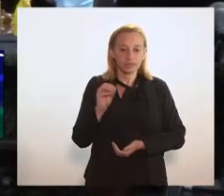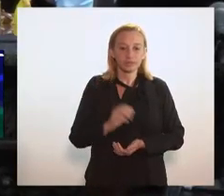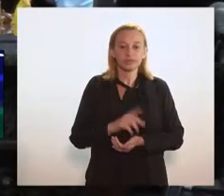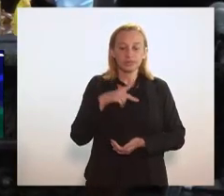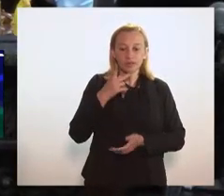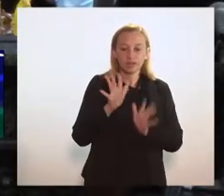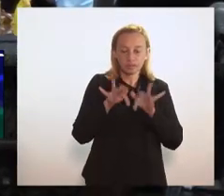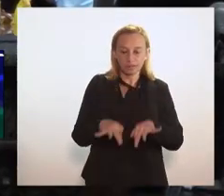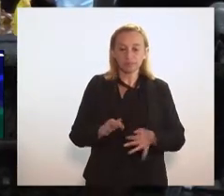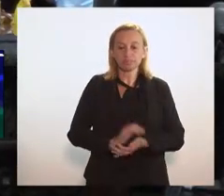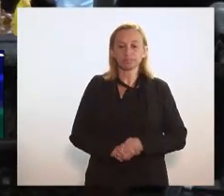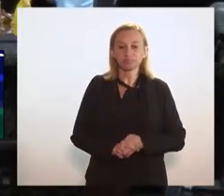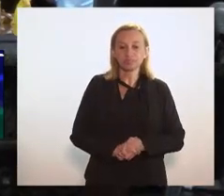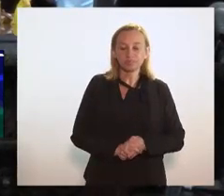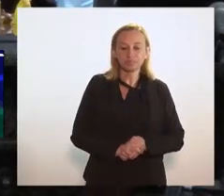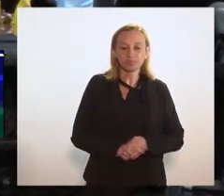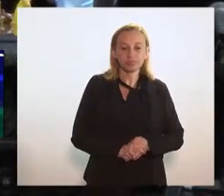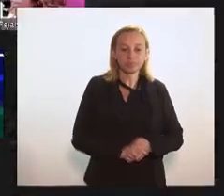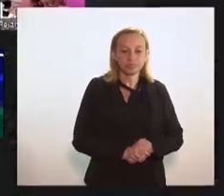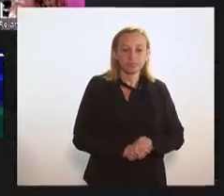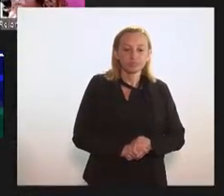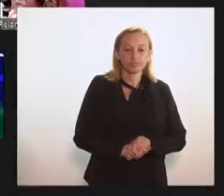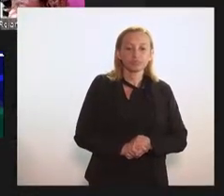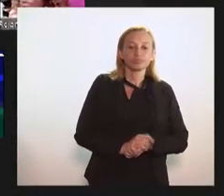favor. Flávio Serafim.